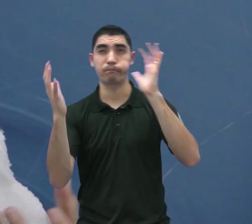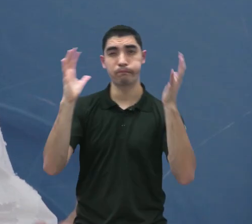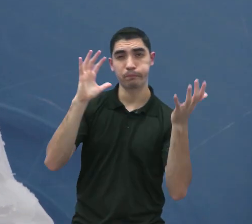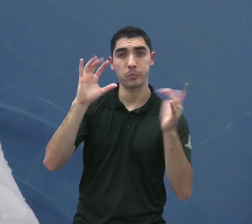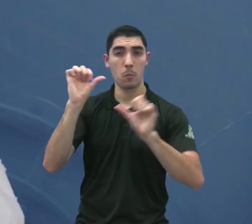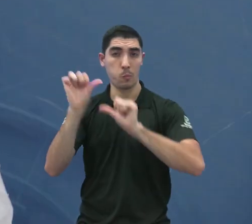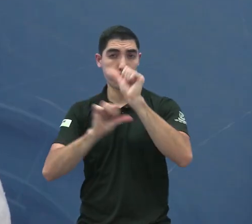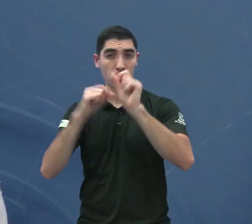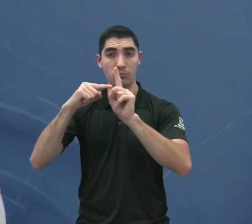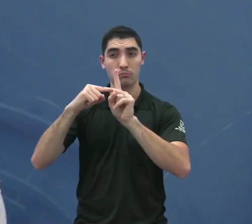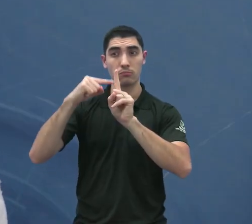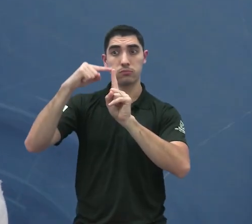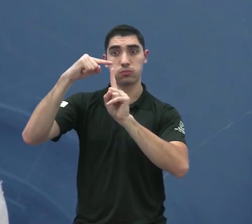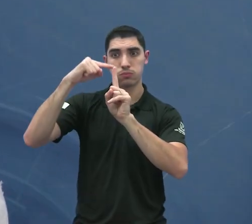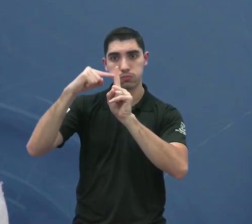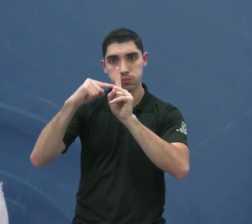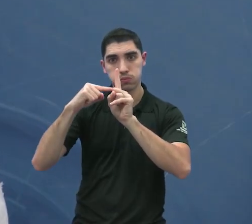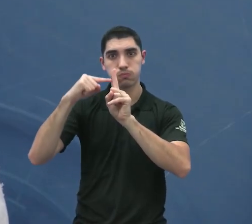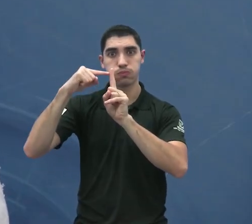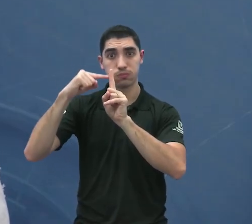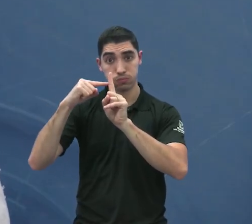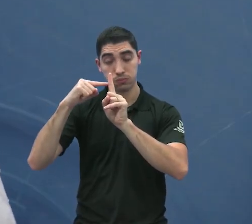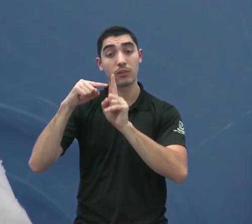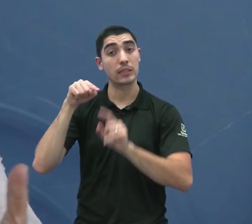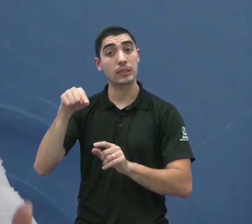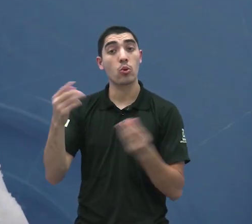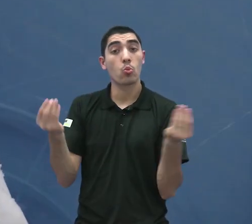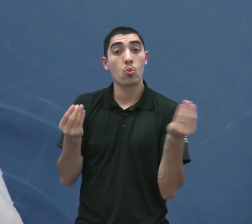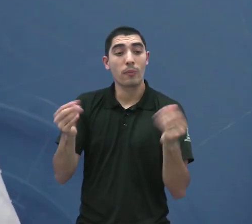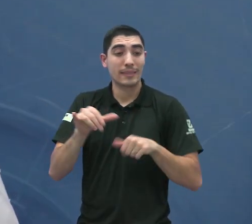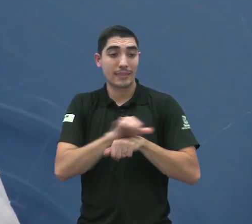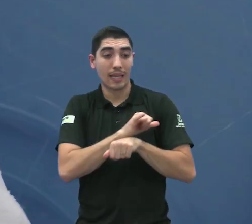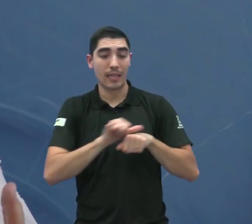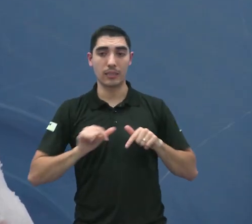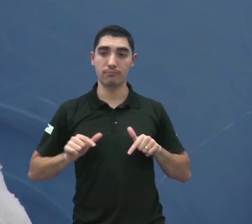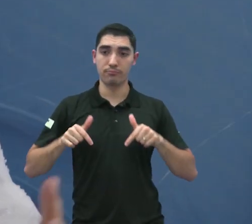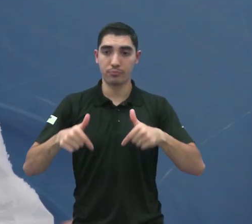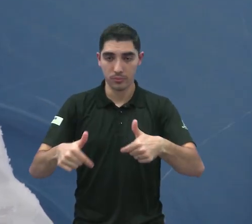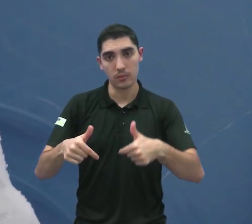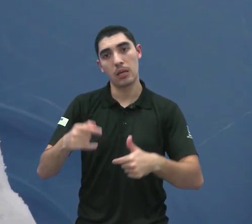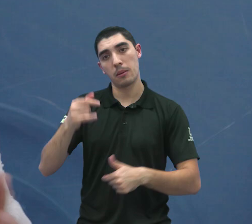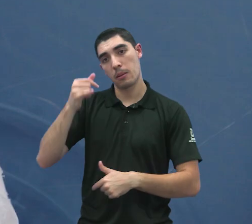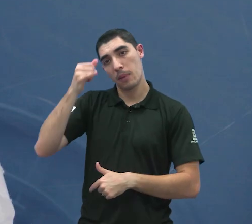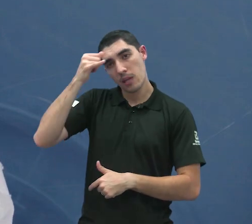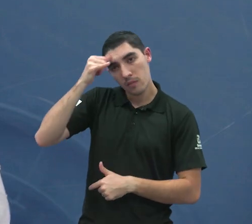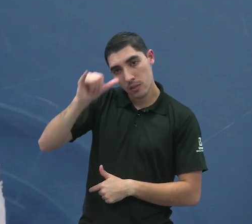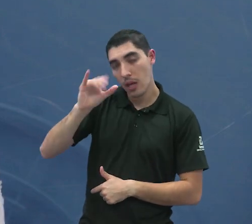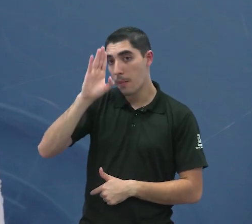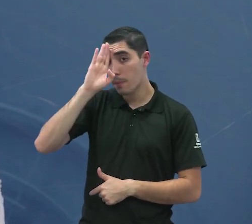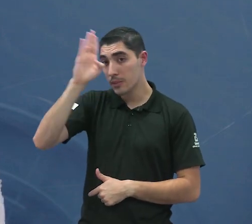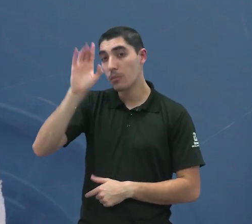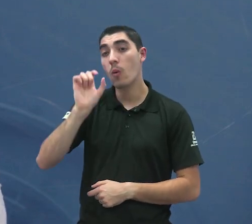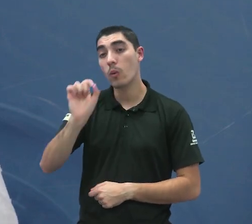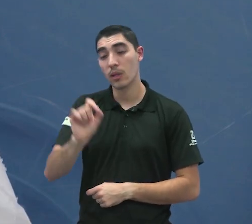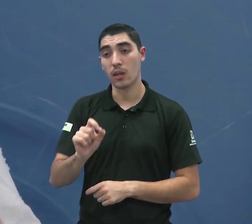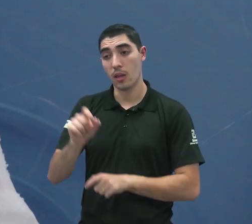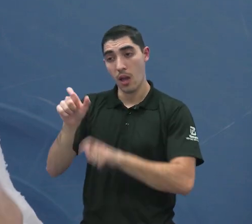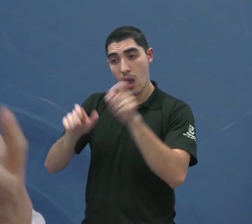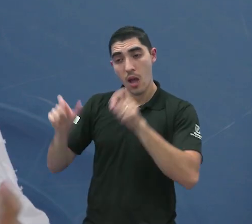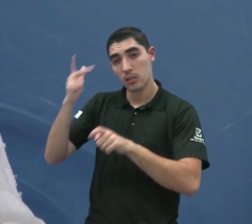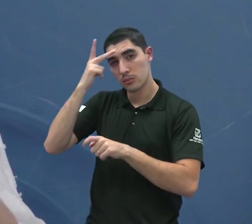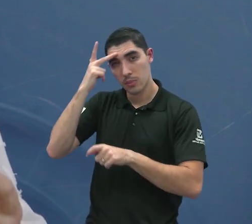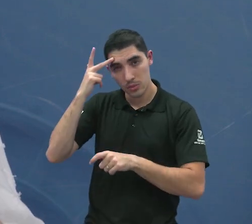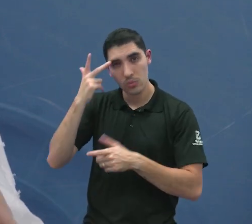estratégias que devem ser tomadas para que elas sejam mitigadas, né, não afetem principalmente aqueles que estão em